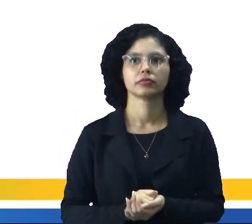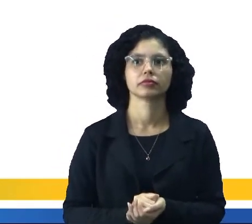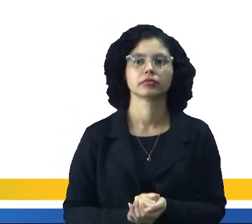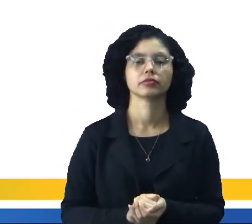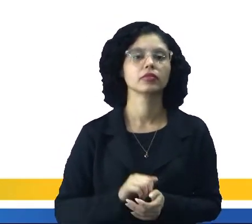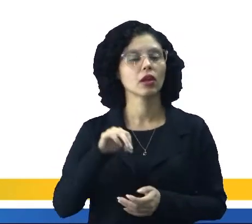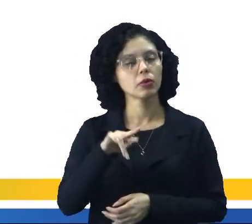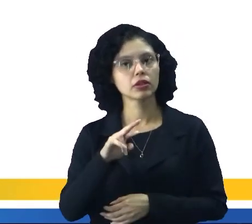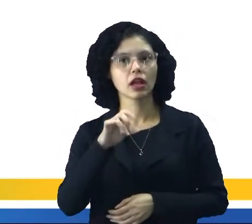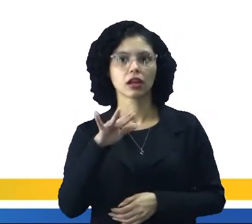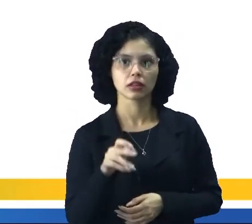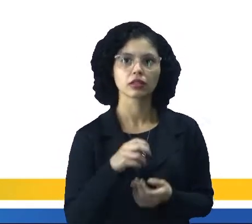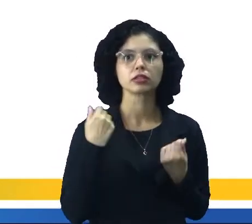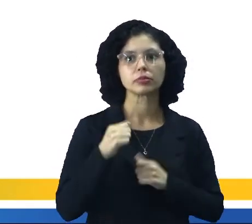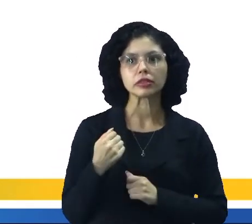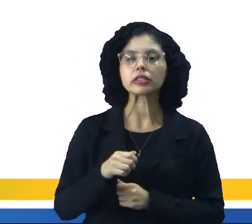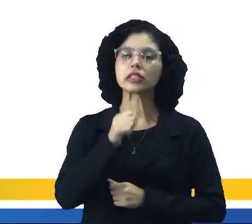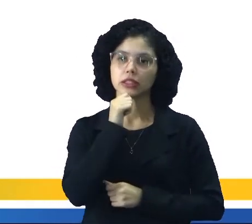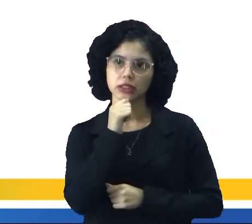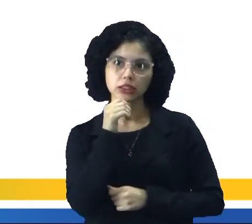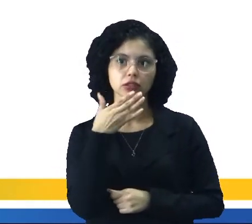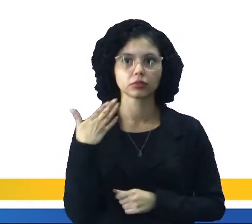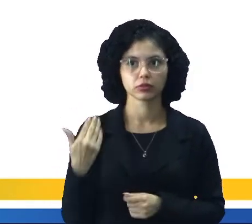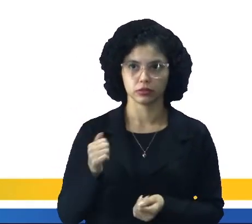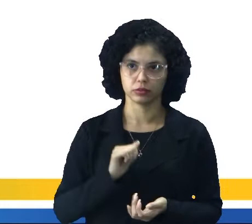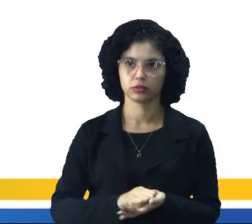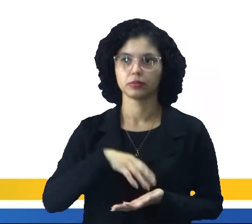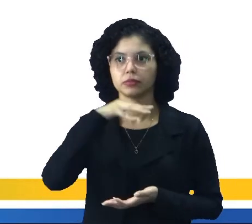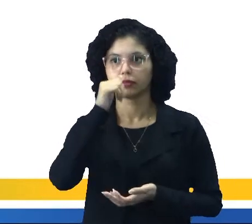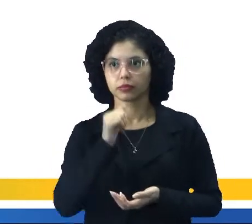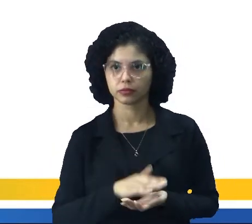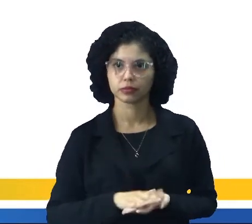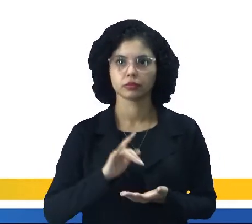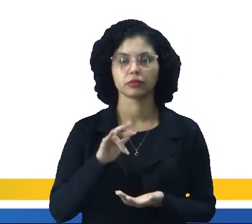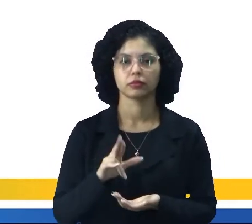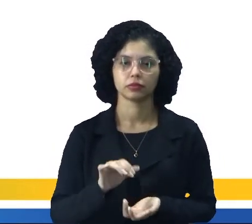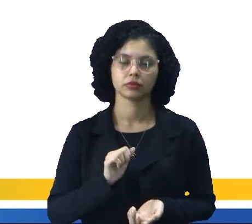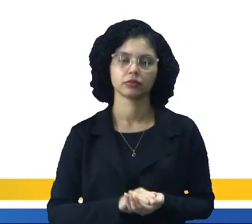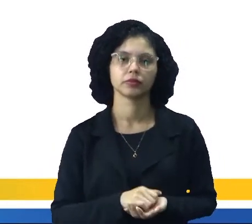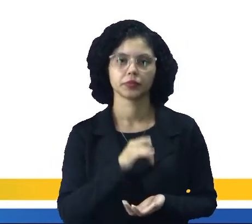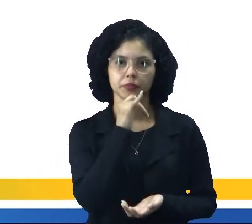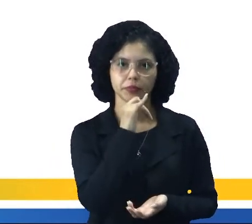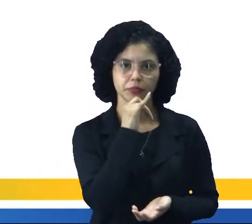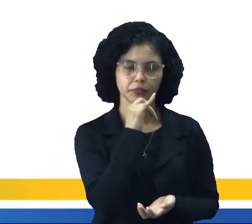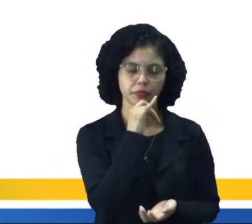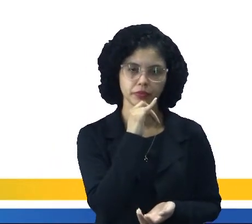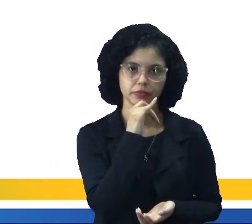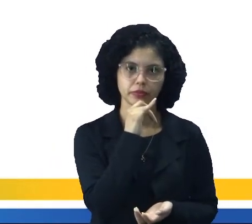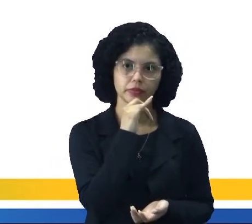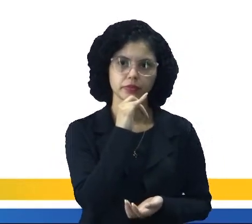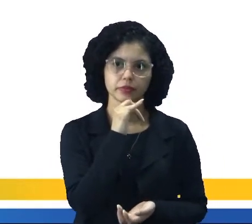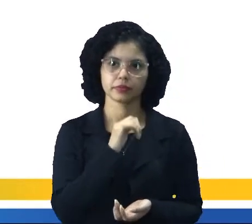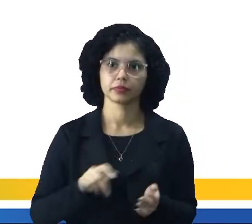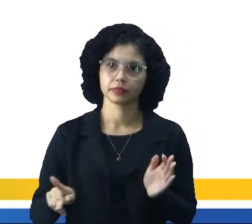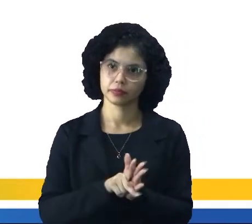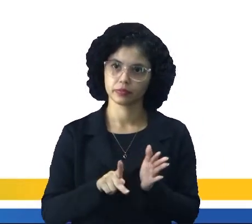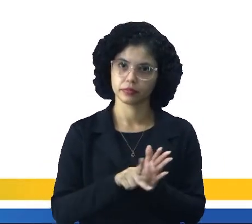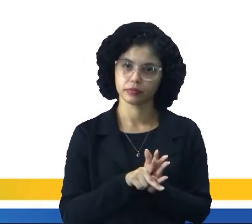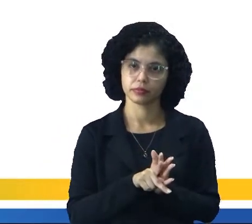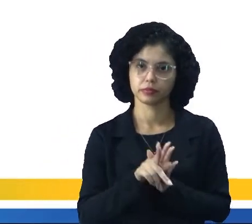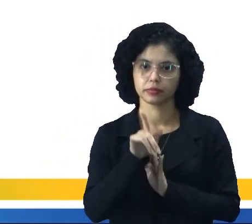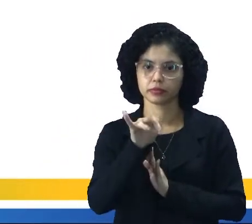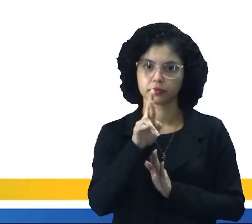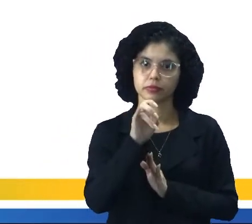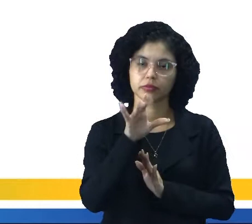uma modalidade que necessitaria ali um pouco mais de cardiorrespiratório, leveza. Um exemplo de atividade seria a própria